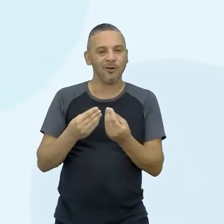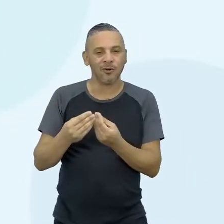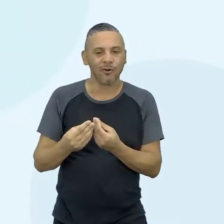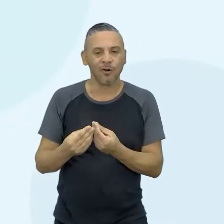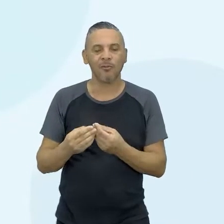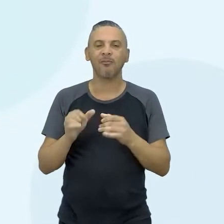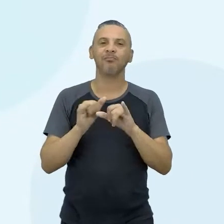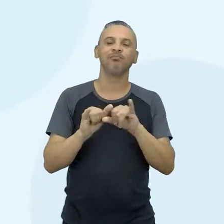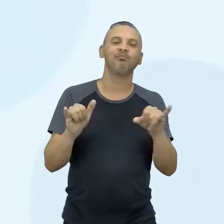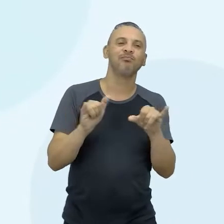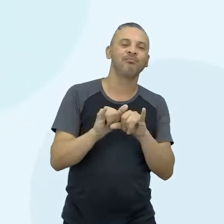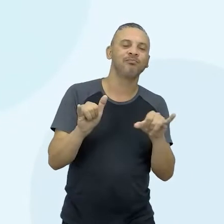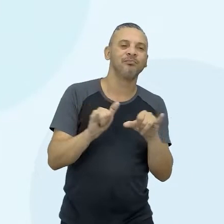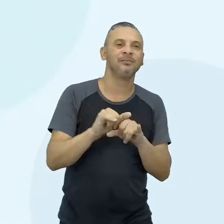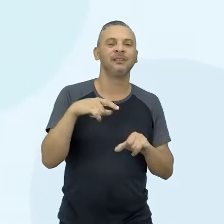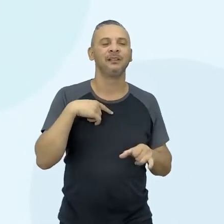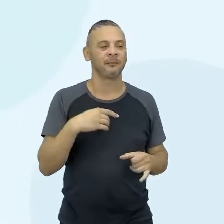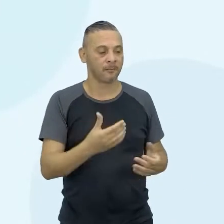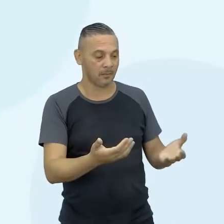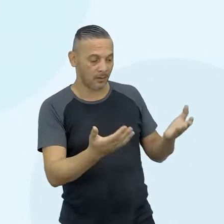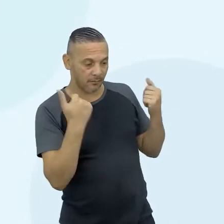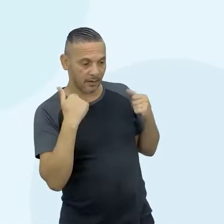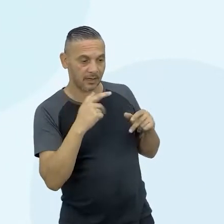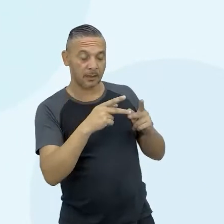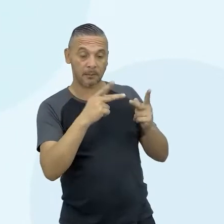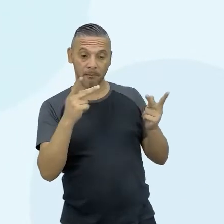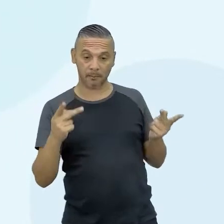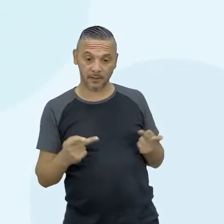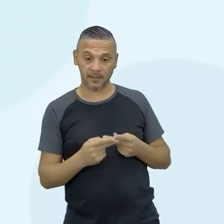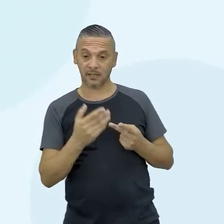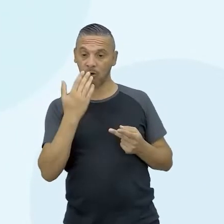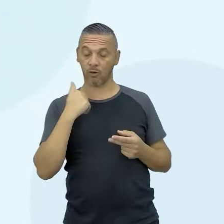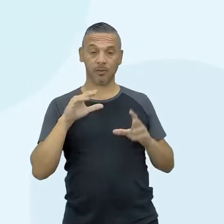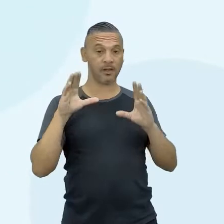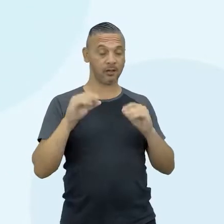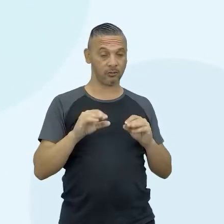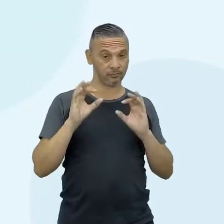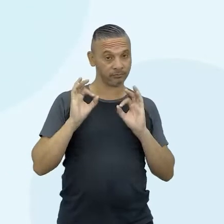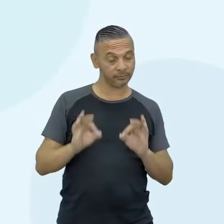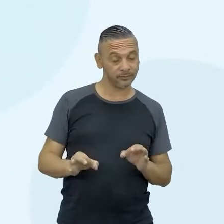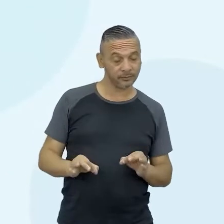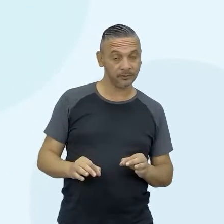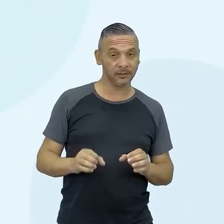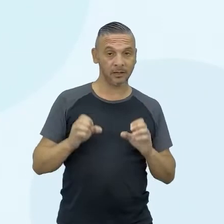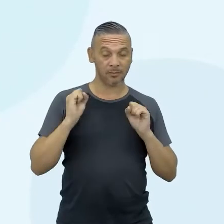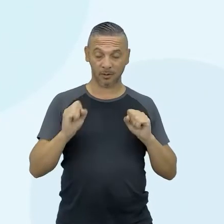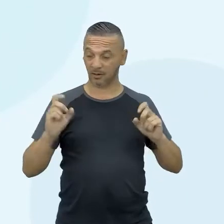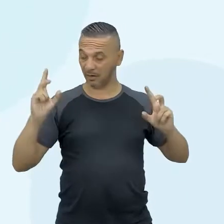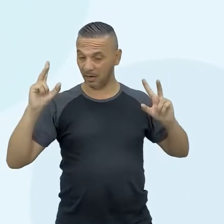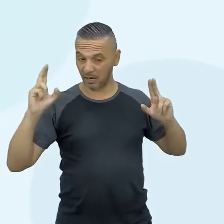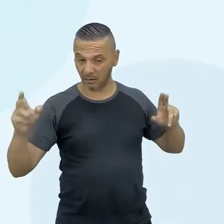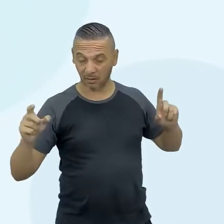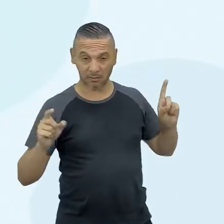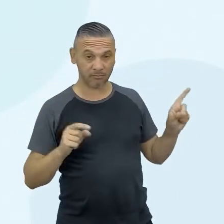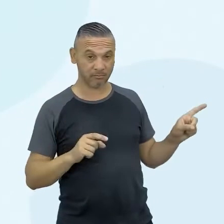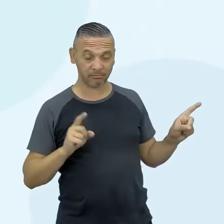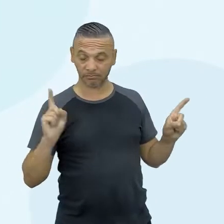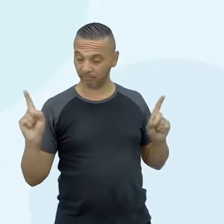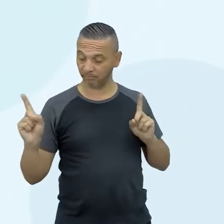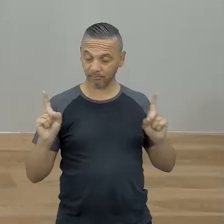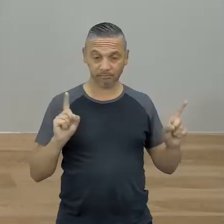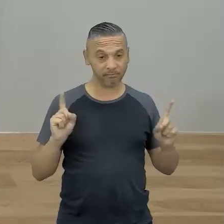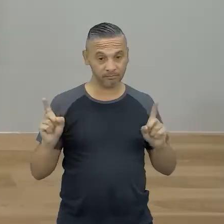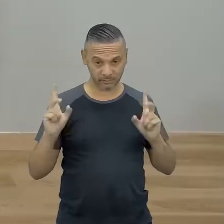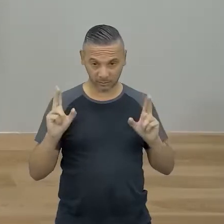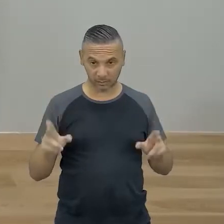venha comer uma pizza à noite. Você acha que a releitura passaria a mesma ideia? Venha comer uma